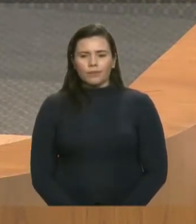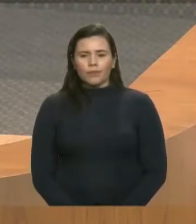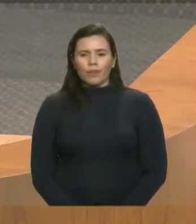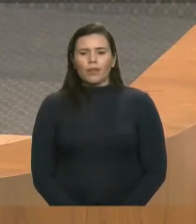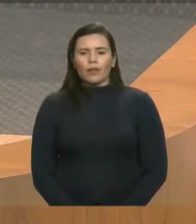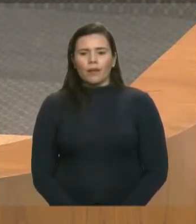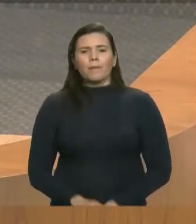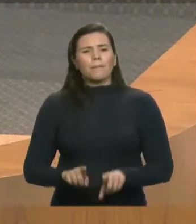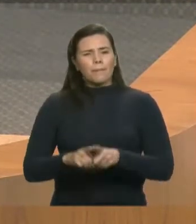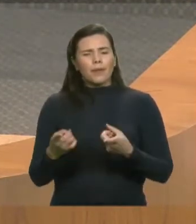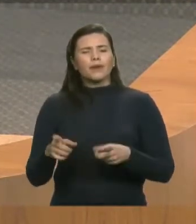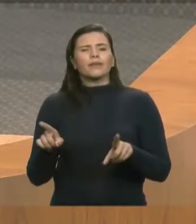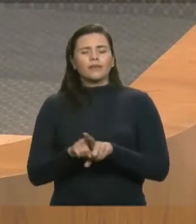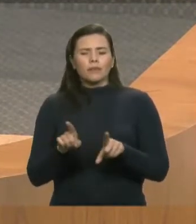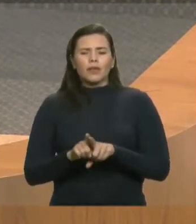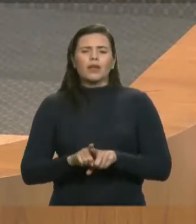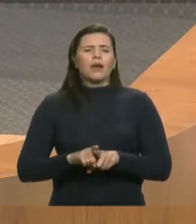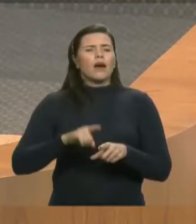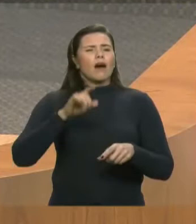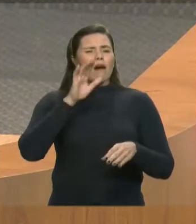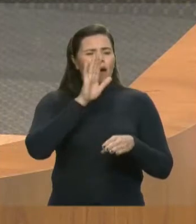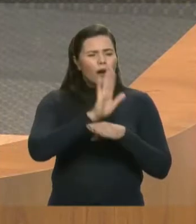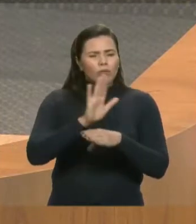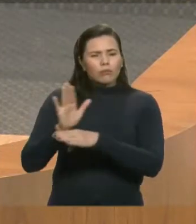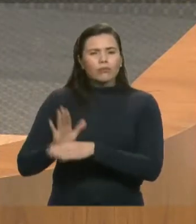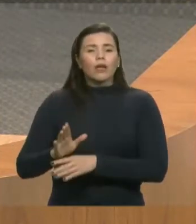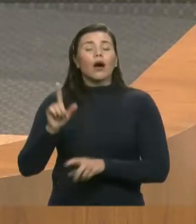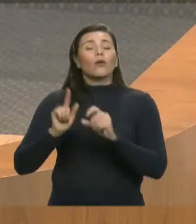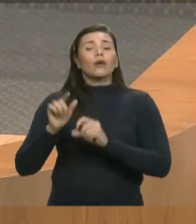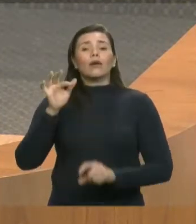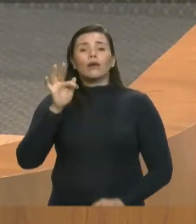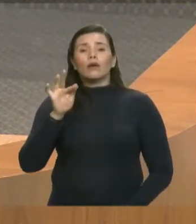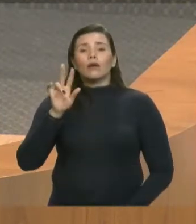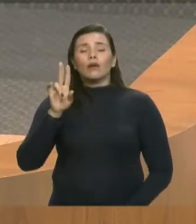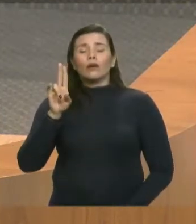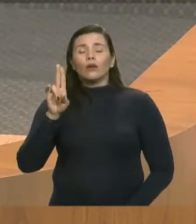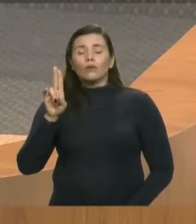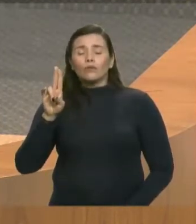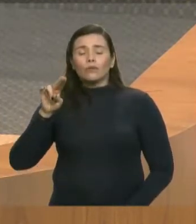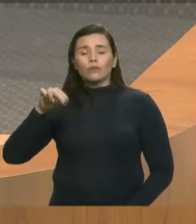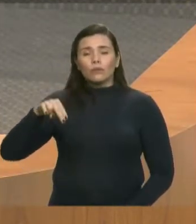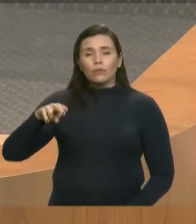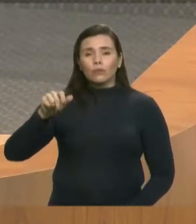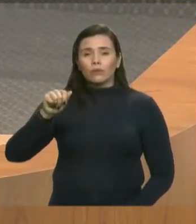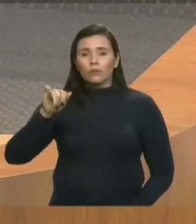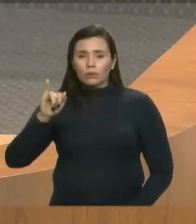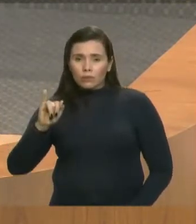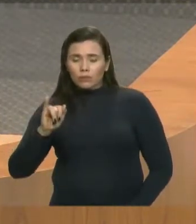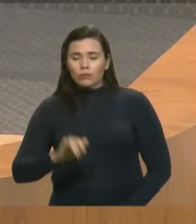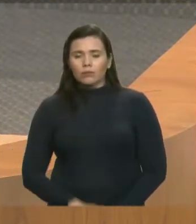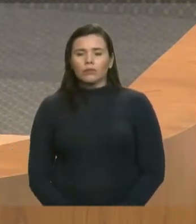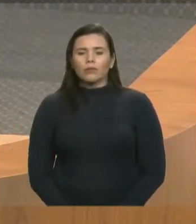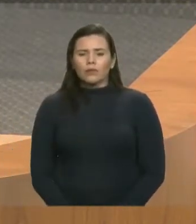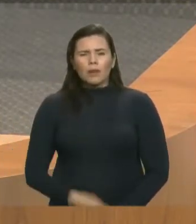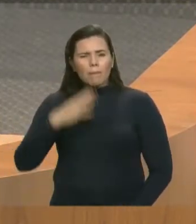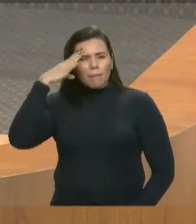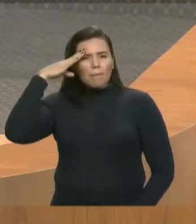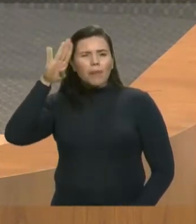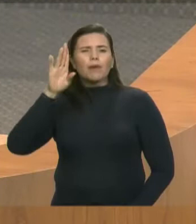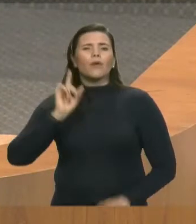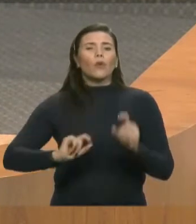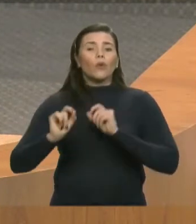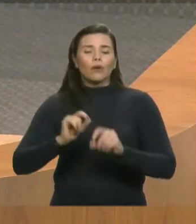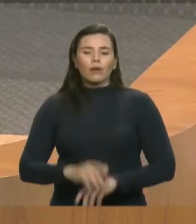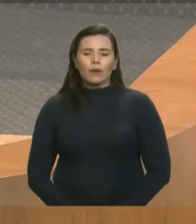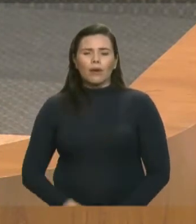ao trabalho da FUNAI, suporte ao trabalho da FUNAI, mas principalmente